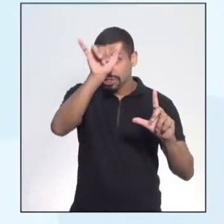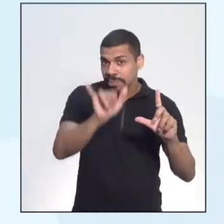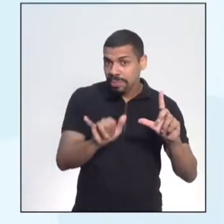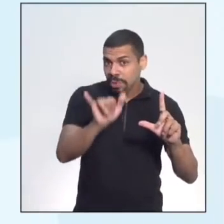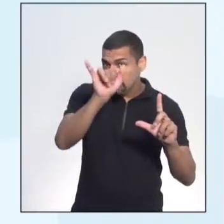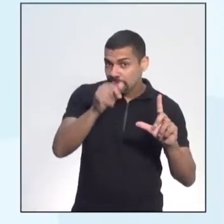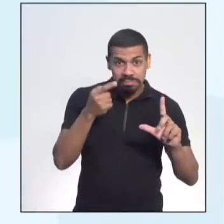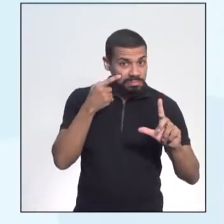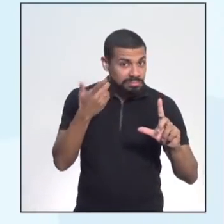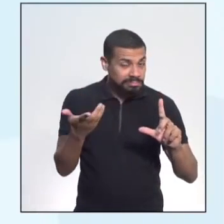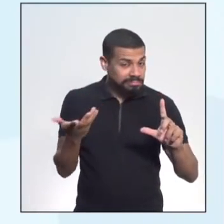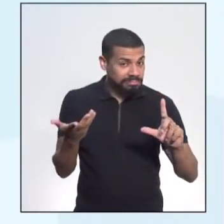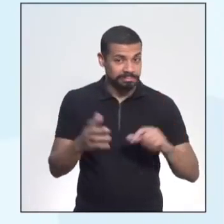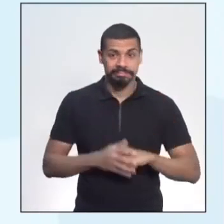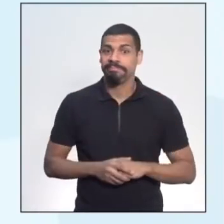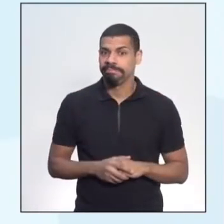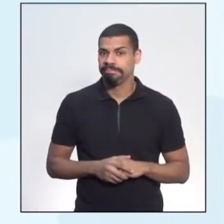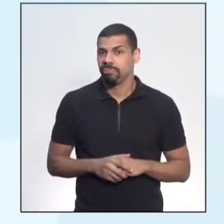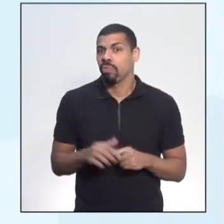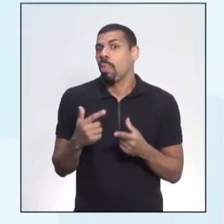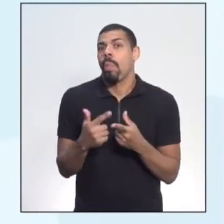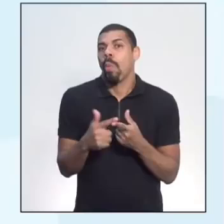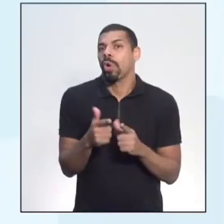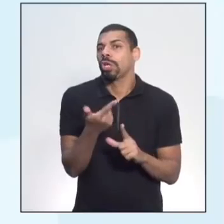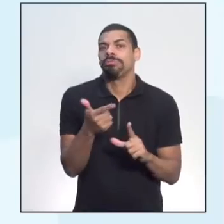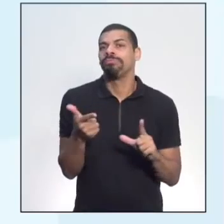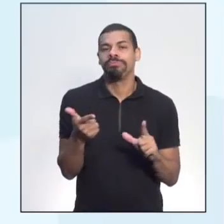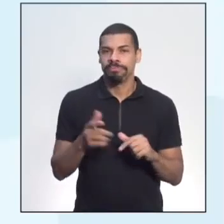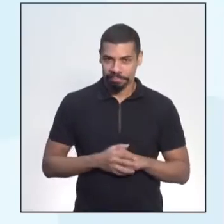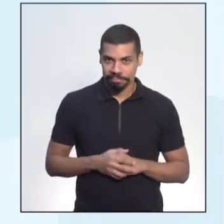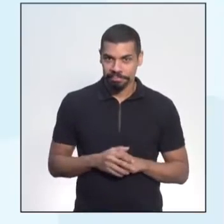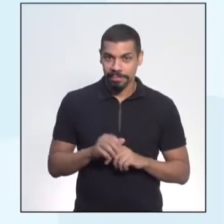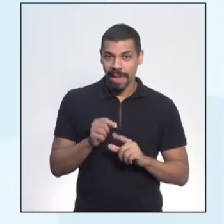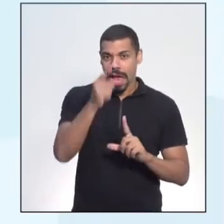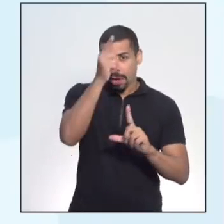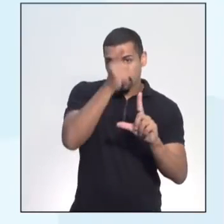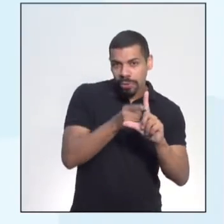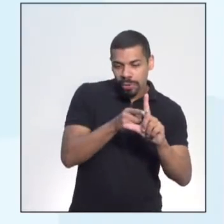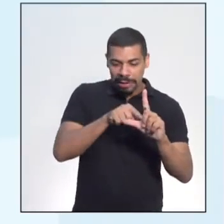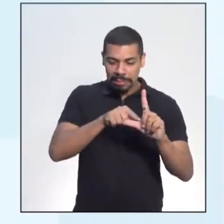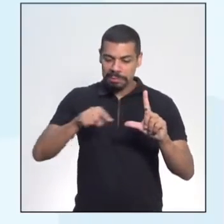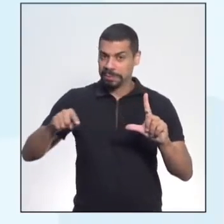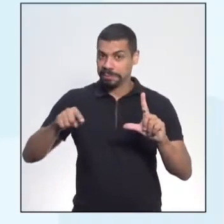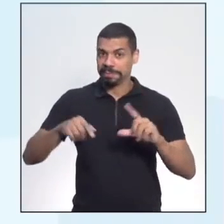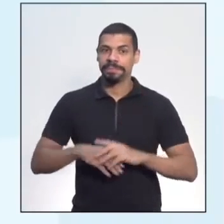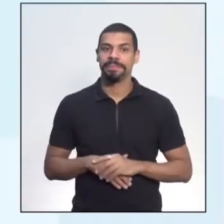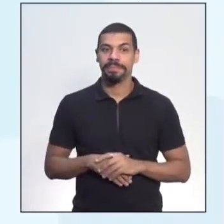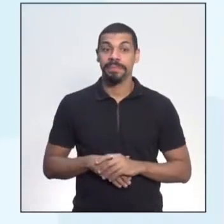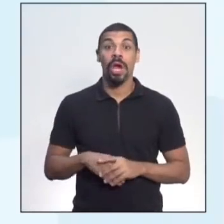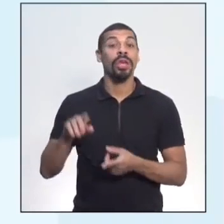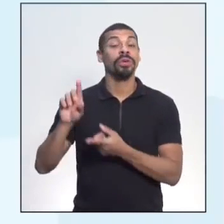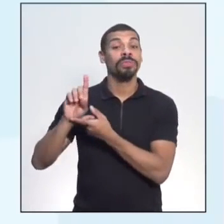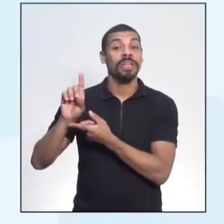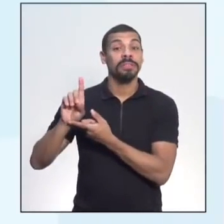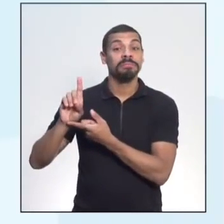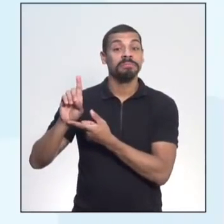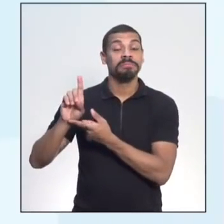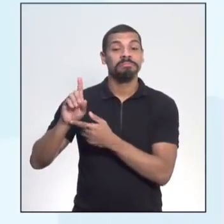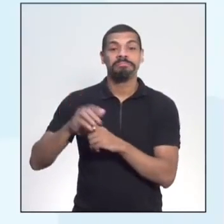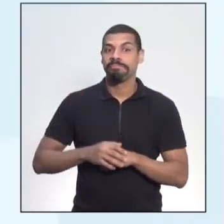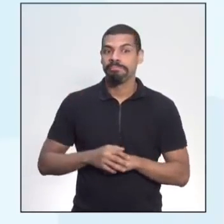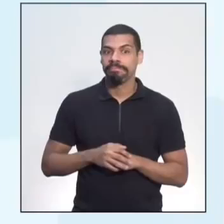mostrei esse gráfico para vocês nas outras aulas, porque não é função. Tá bom? Agora, o item D. Olha, o item D, o gráfico